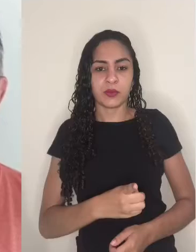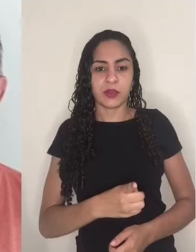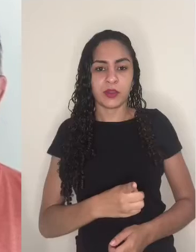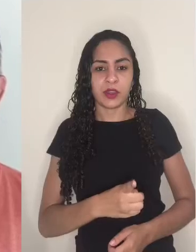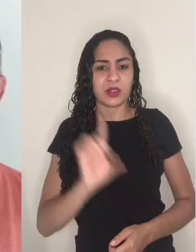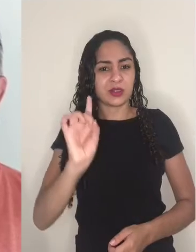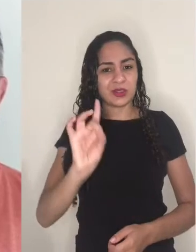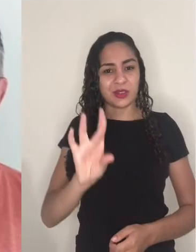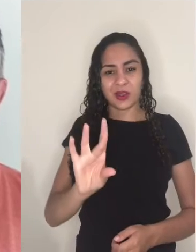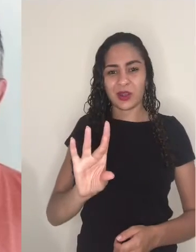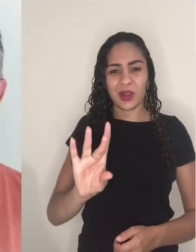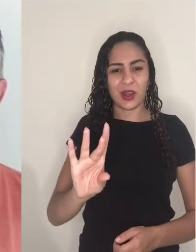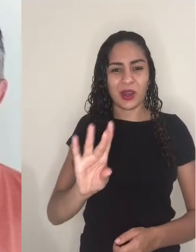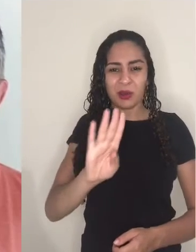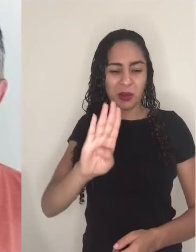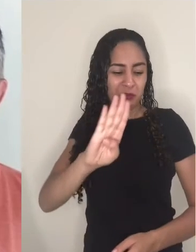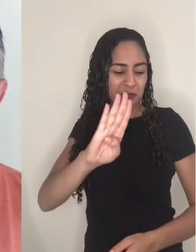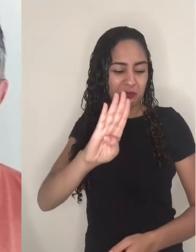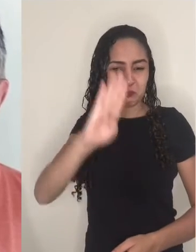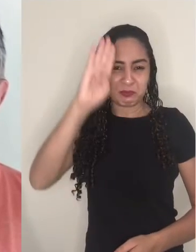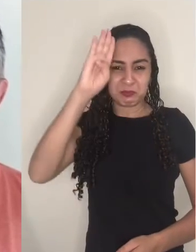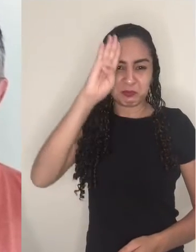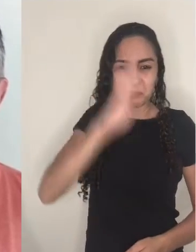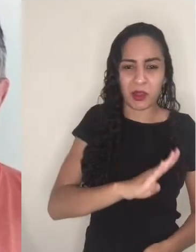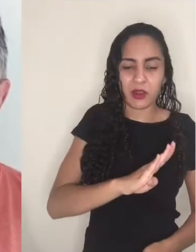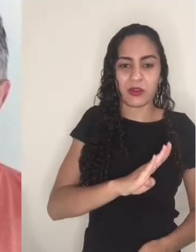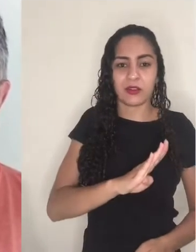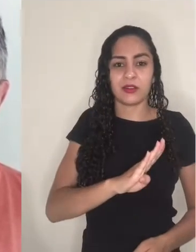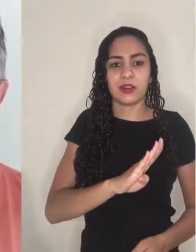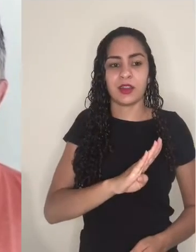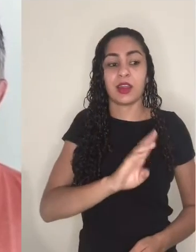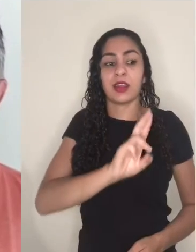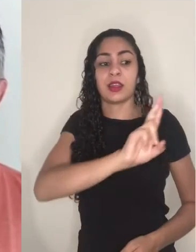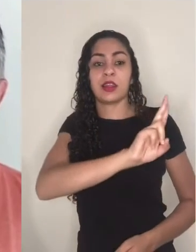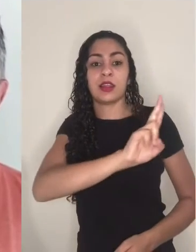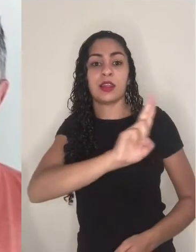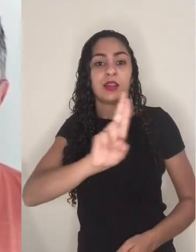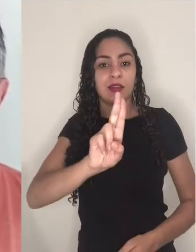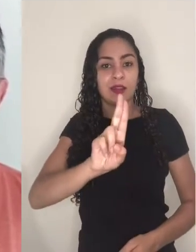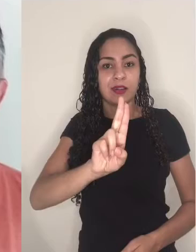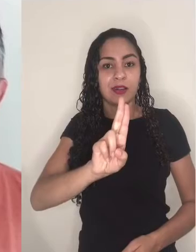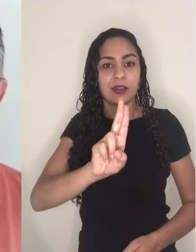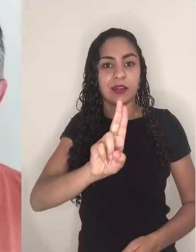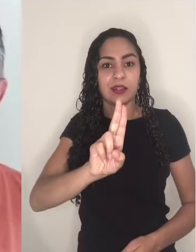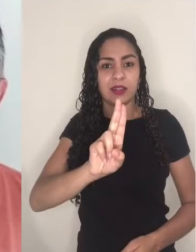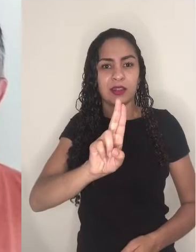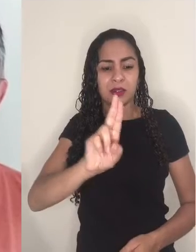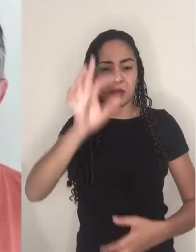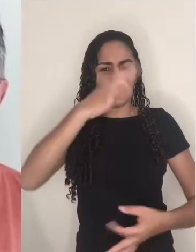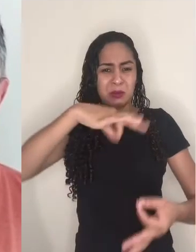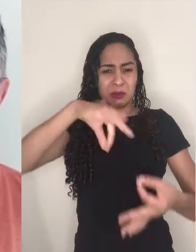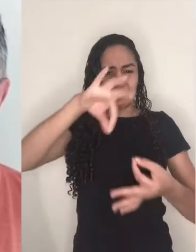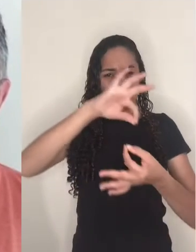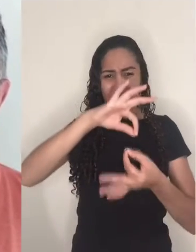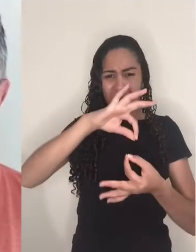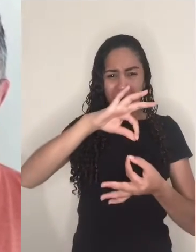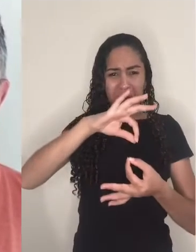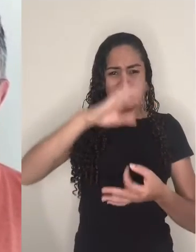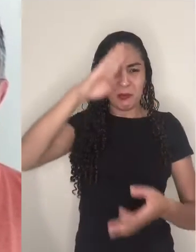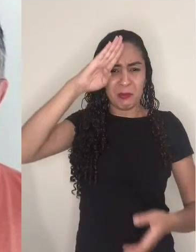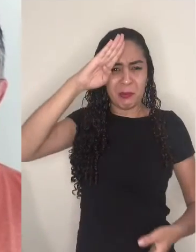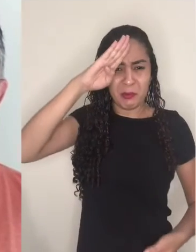réprobos, e por isso lemos com frequência que um espírito maligno da parte de